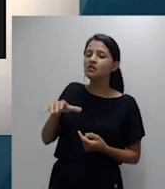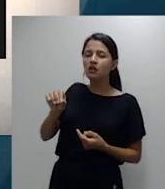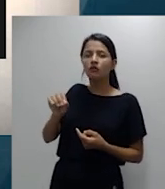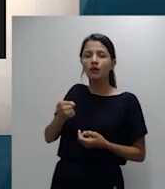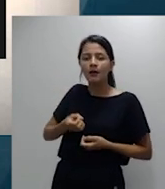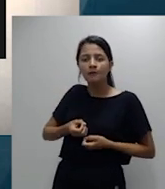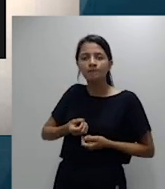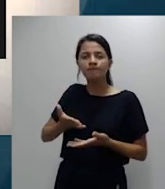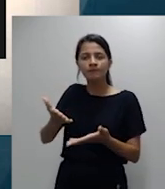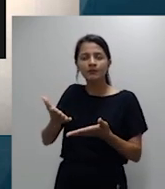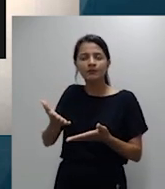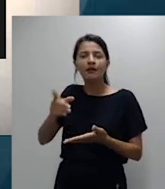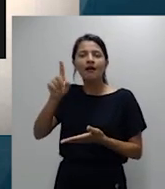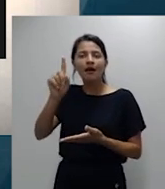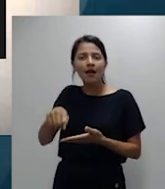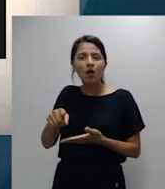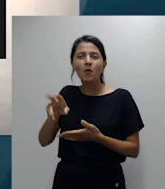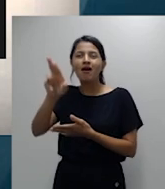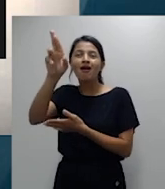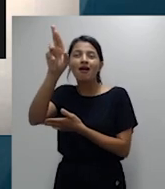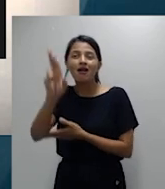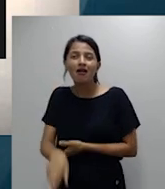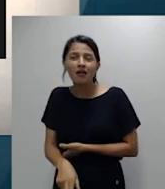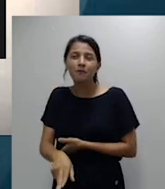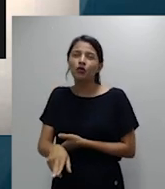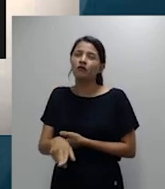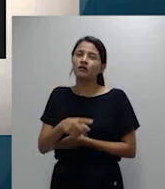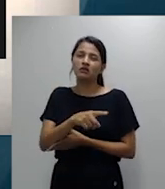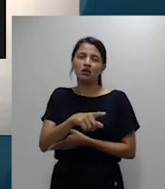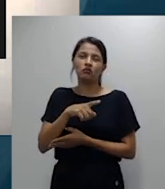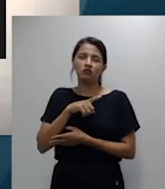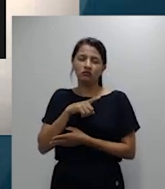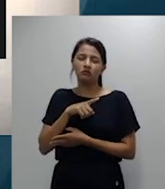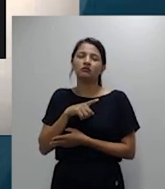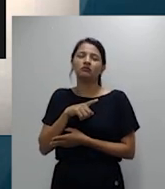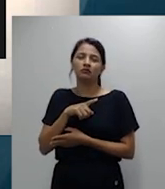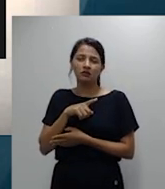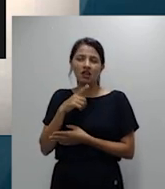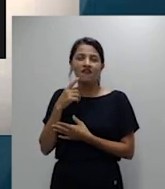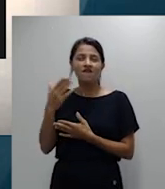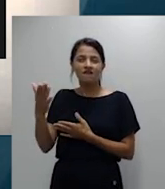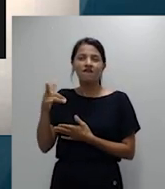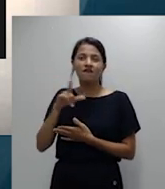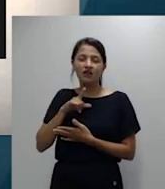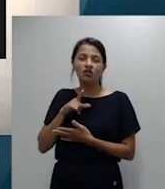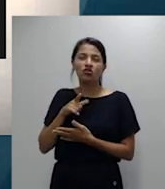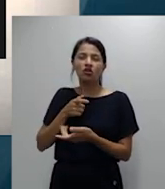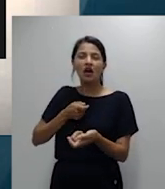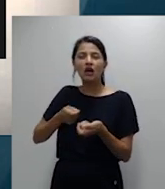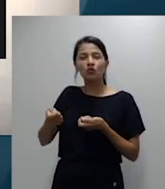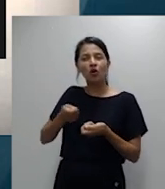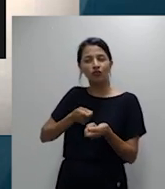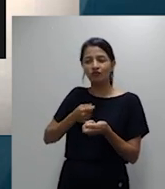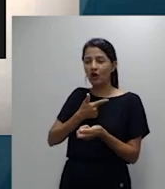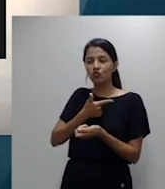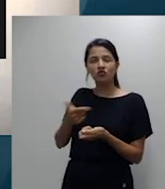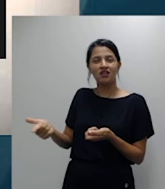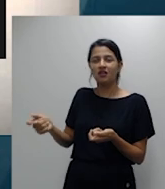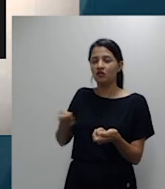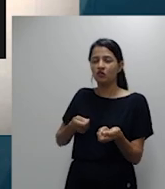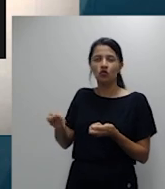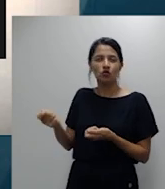uma gulosa uma reprovação da corte de contas frente a não comprovação A